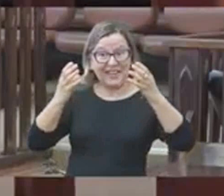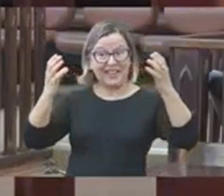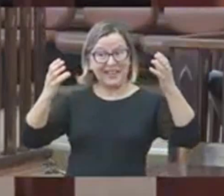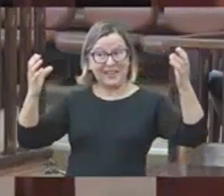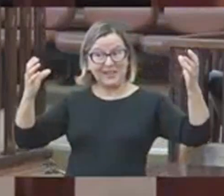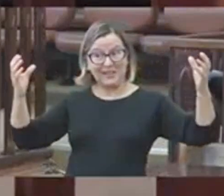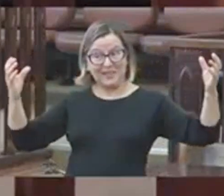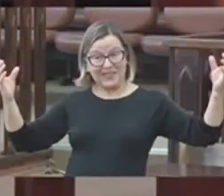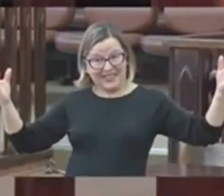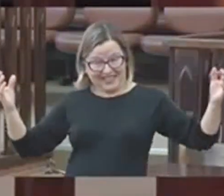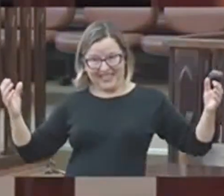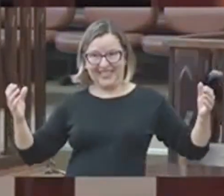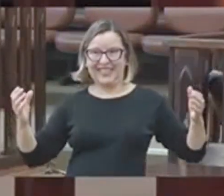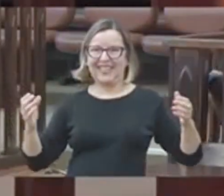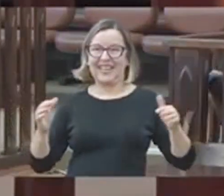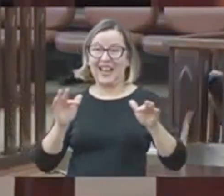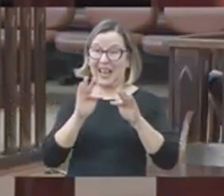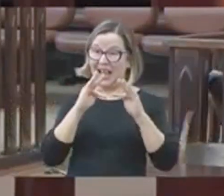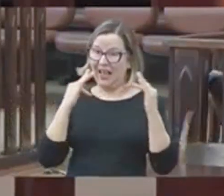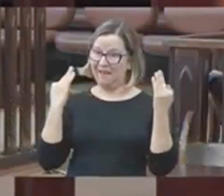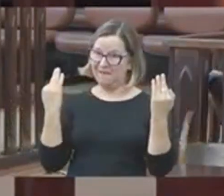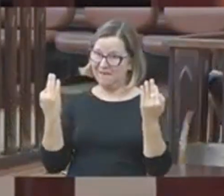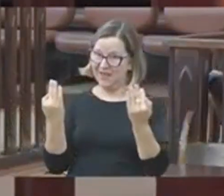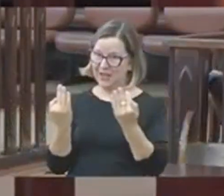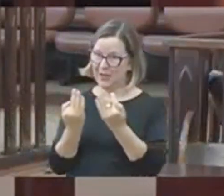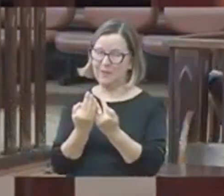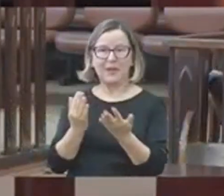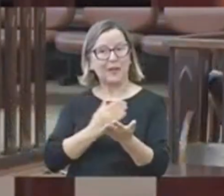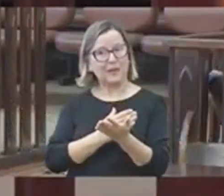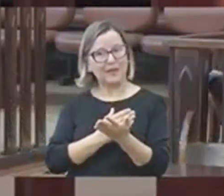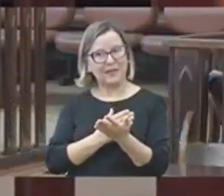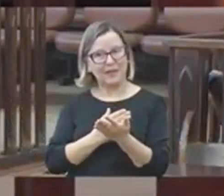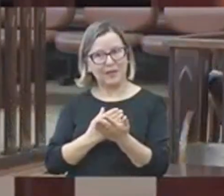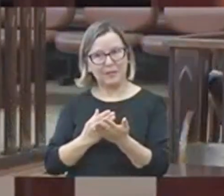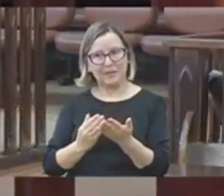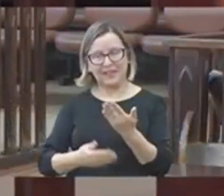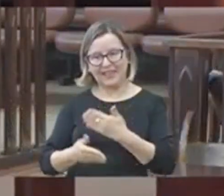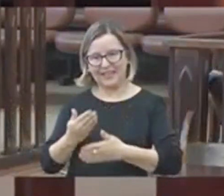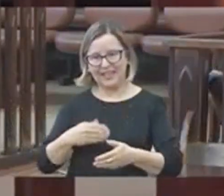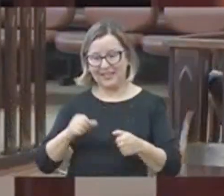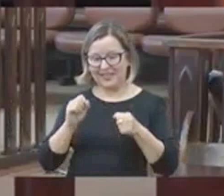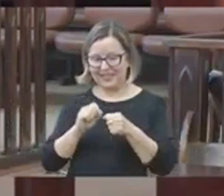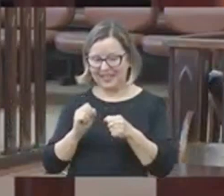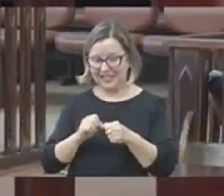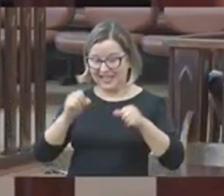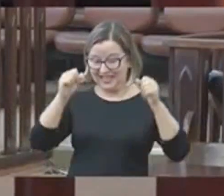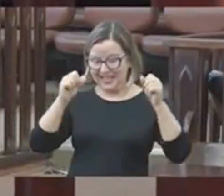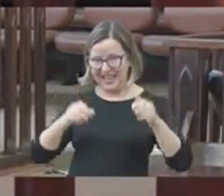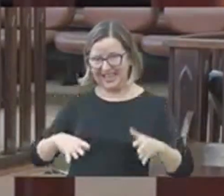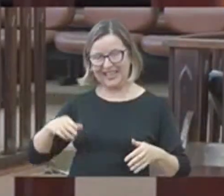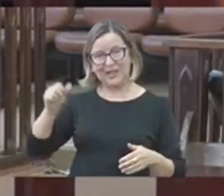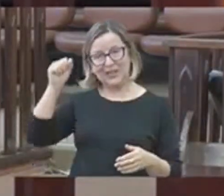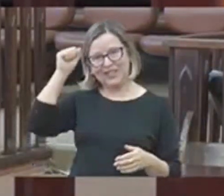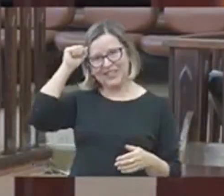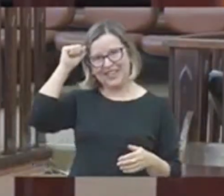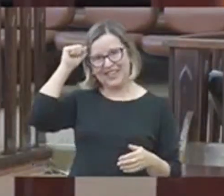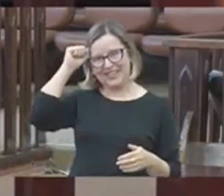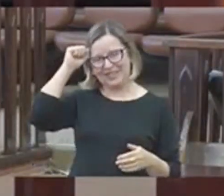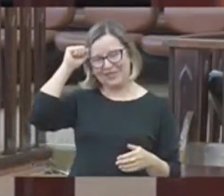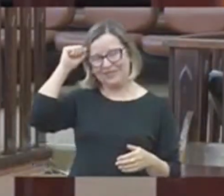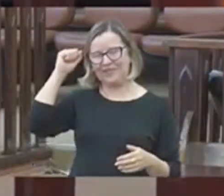em Adão. Esse é o termo dado para o homem coletivo, a